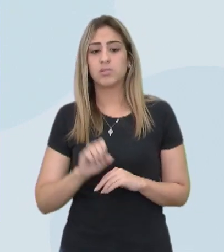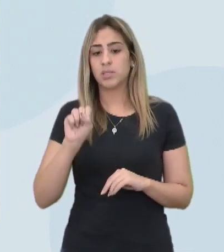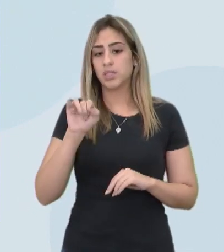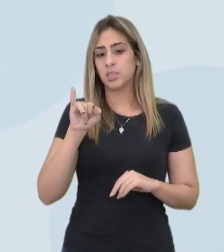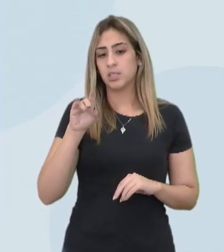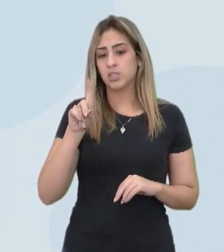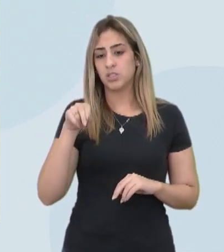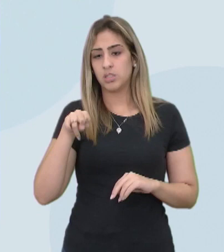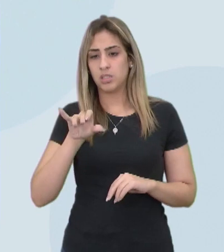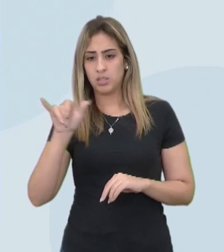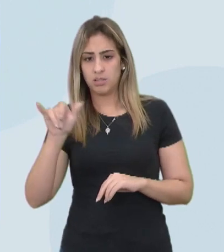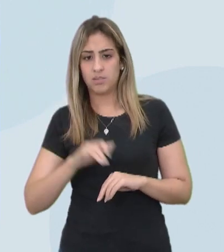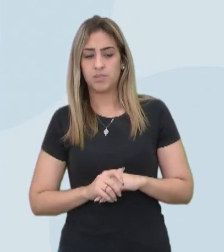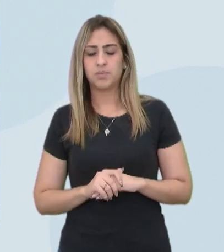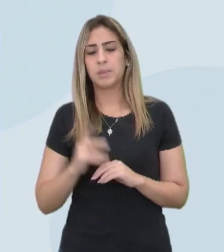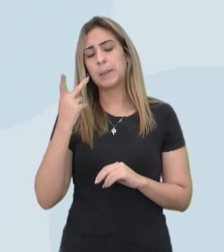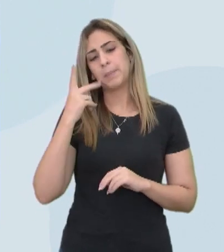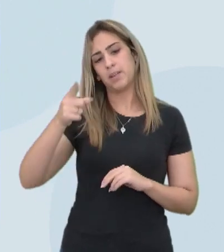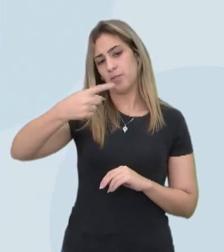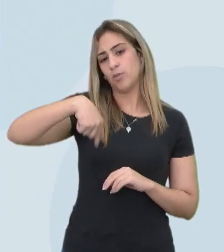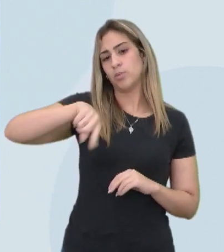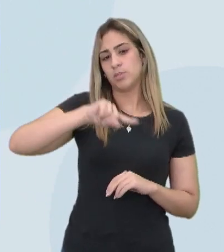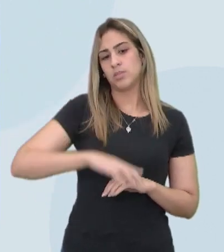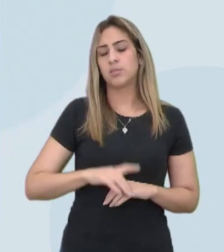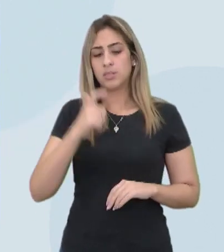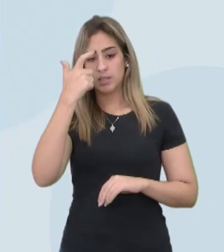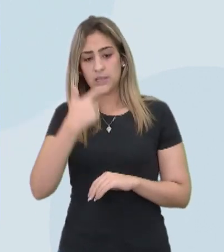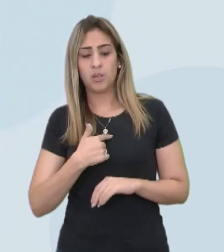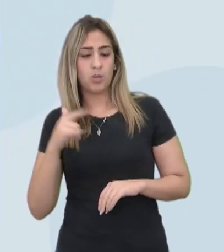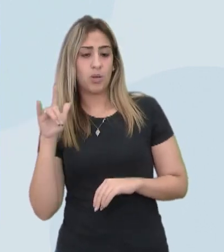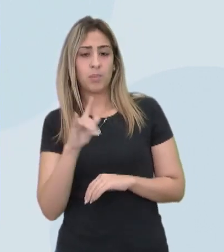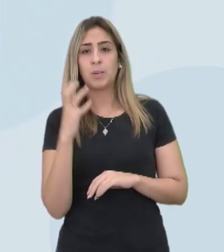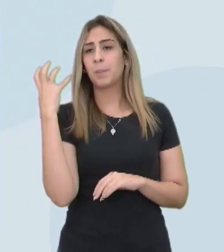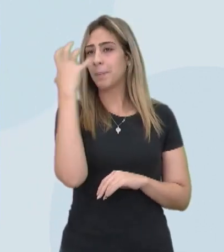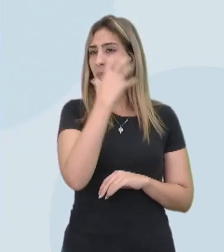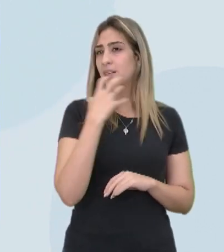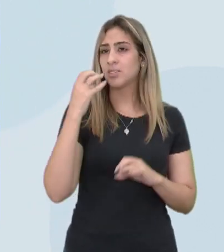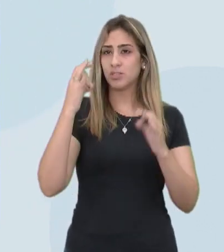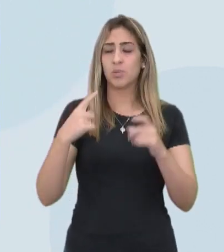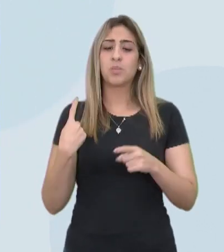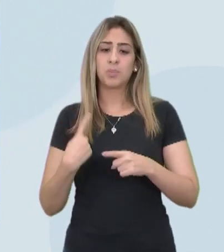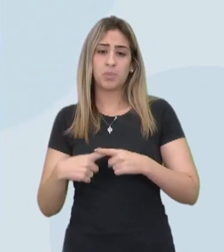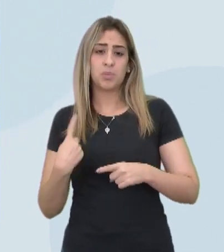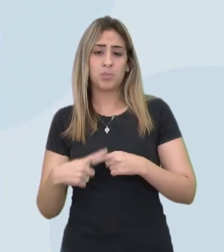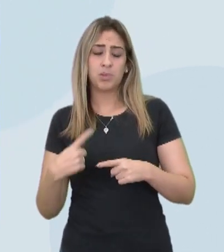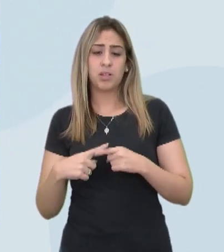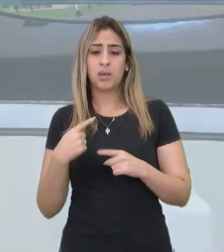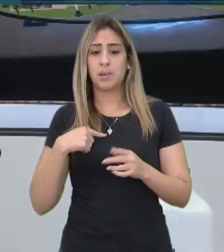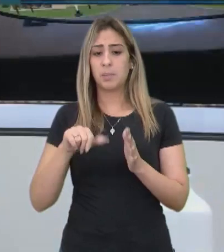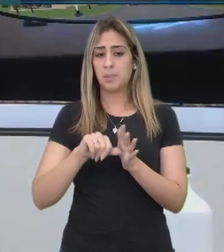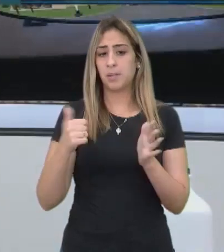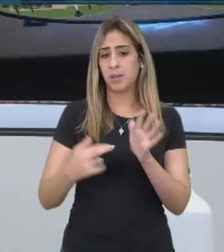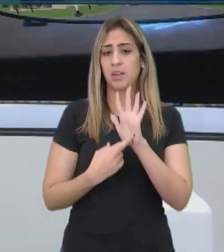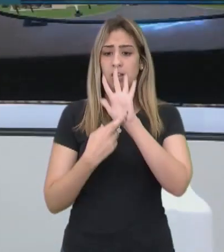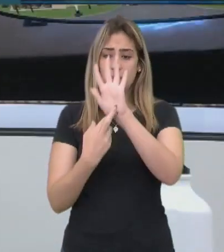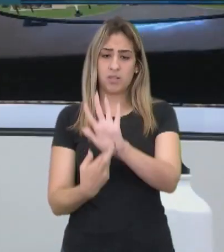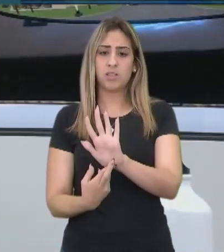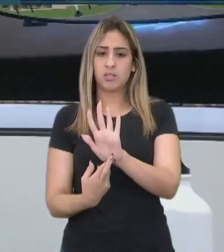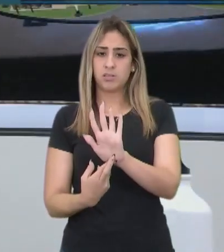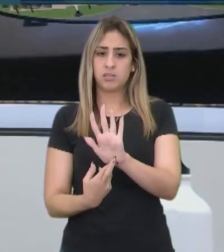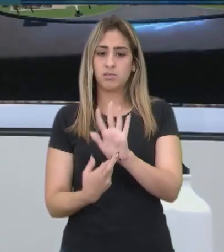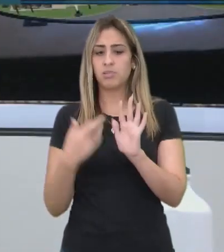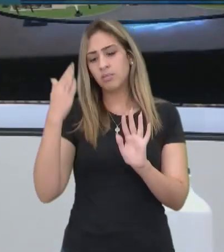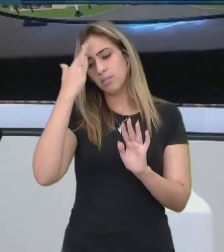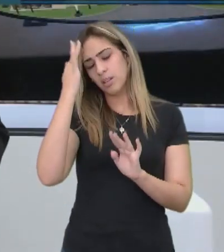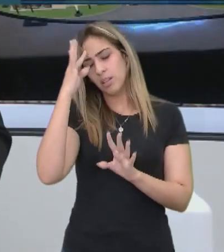Sidney, ok? Para vocês. Eu amo de paixão porque é a minha primeira referência de